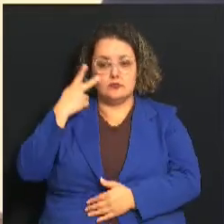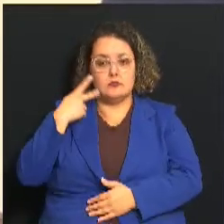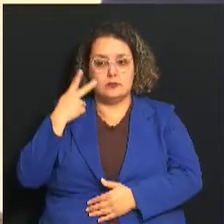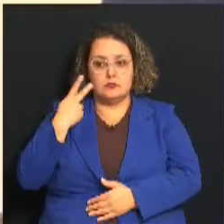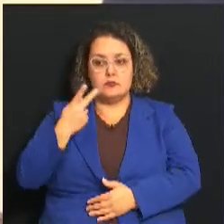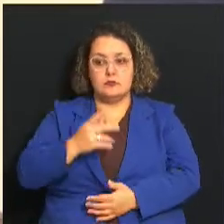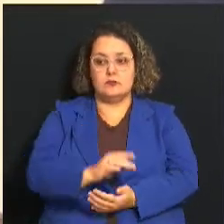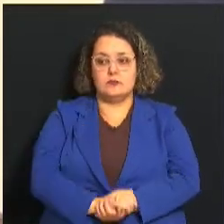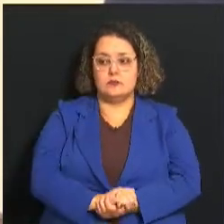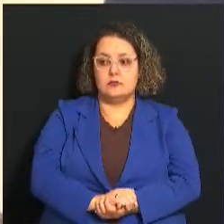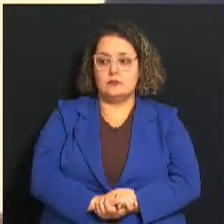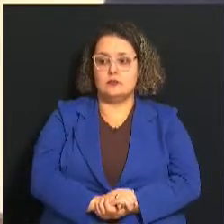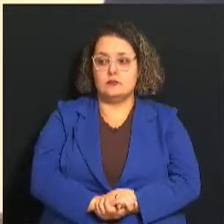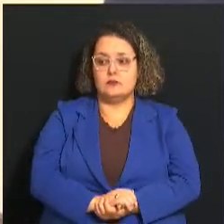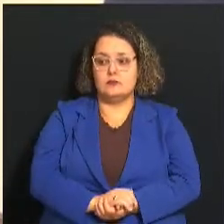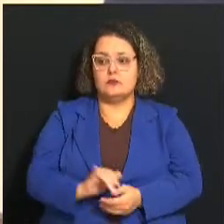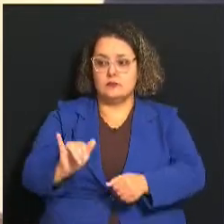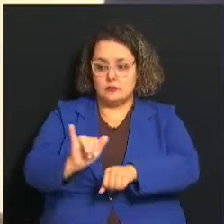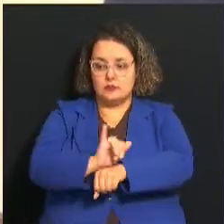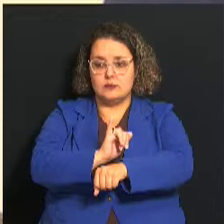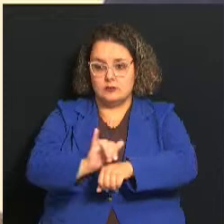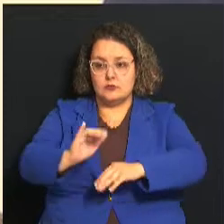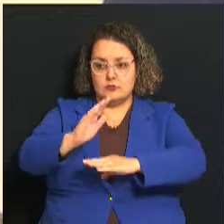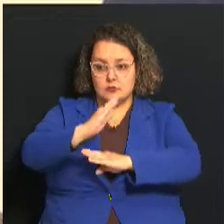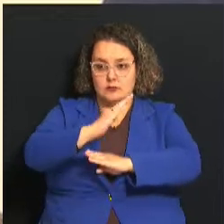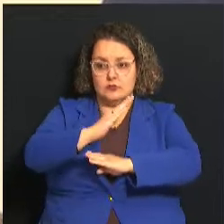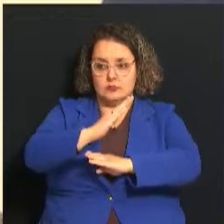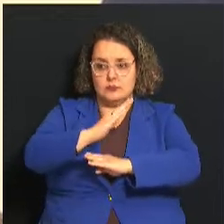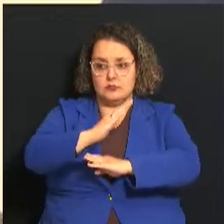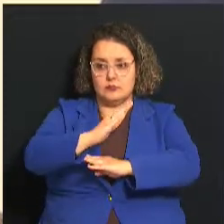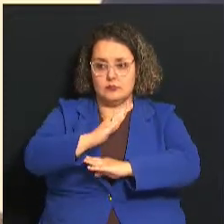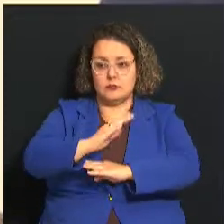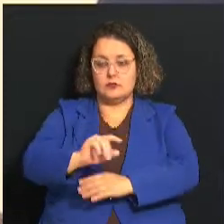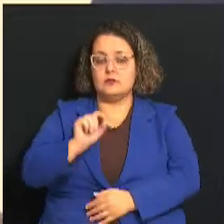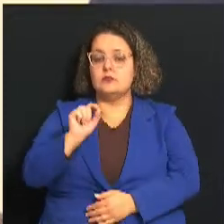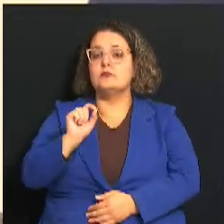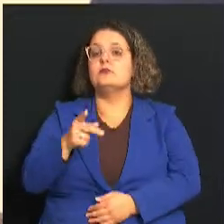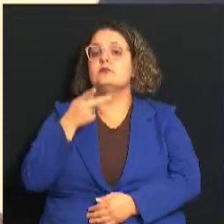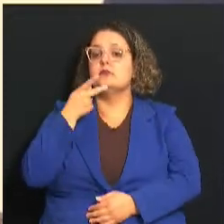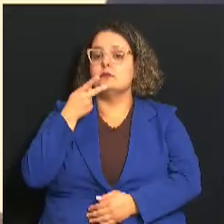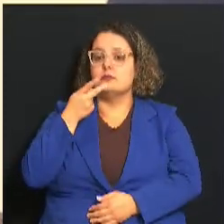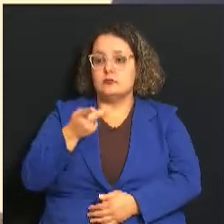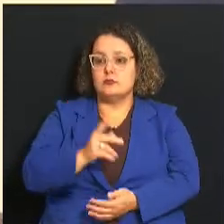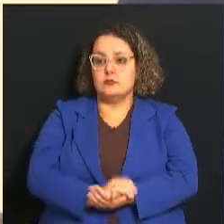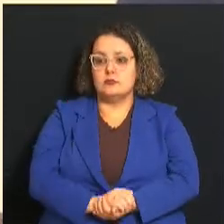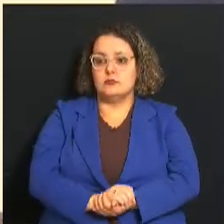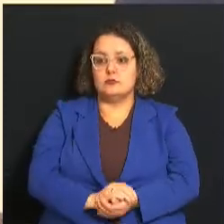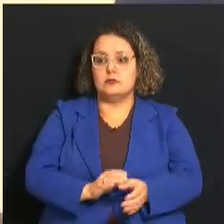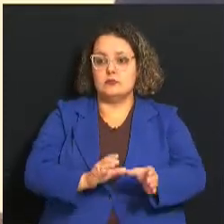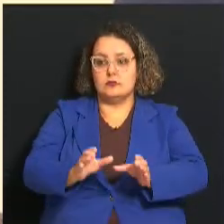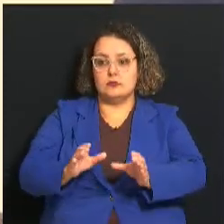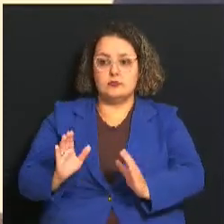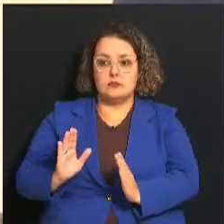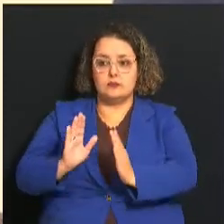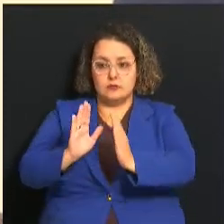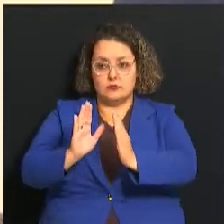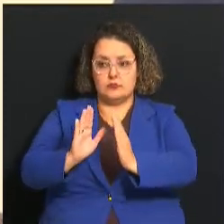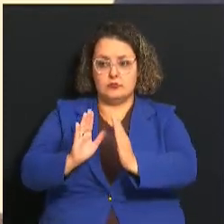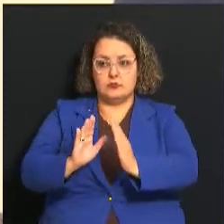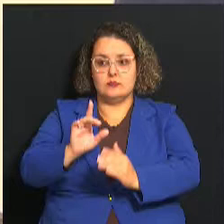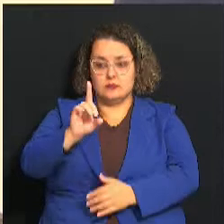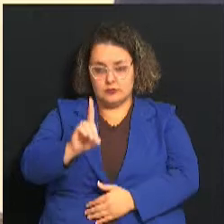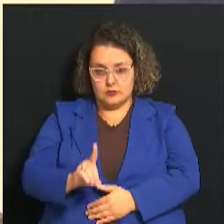um instrumento da Câmara Municipal de Campinas, diz o seguinte: a coordenação da frente parlamentar e a direção dos